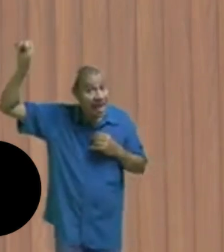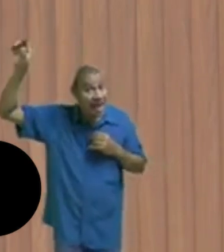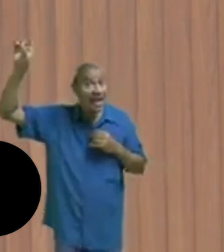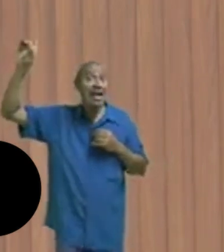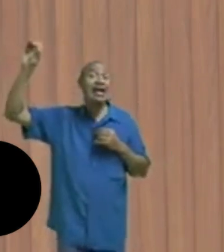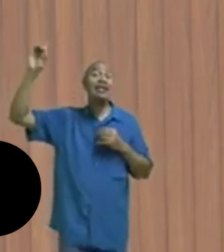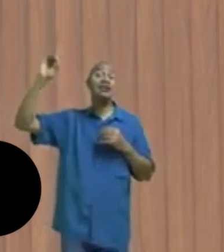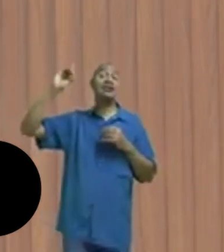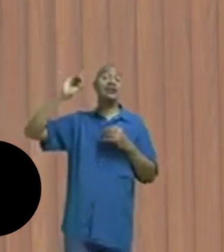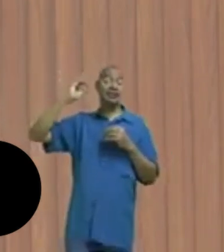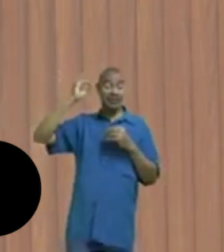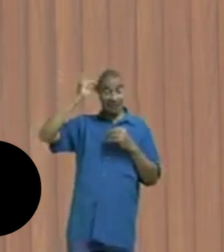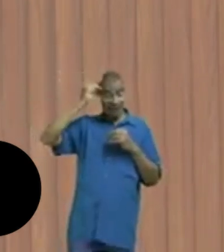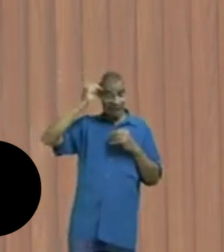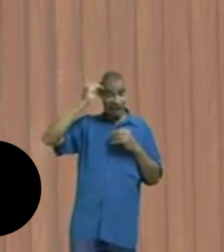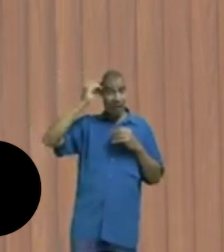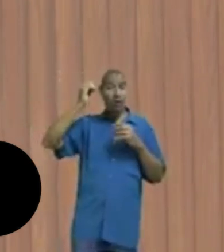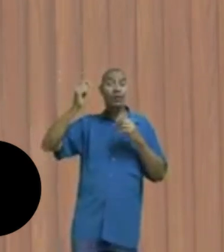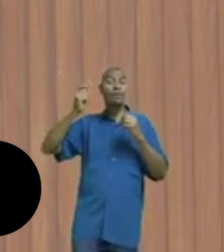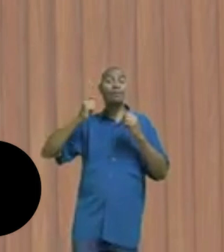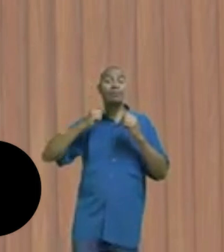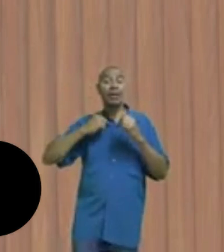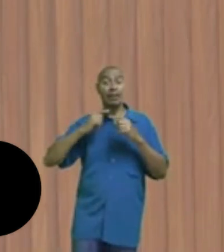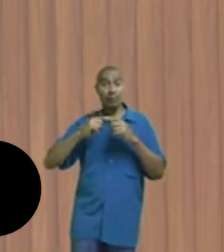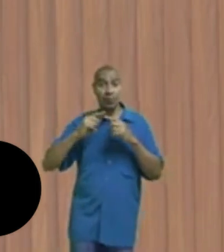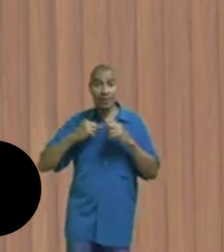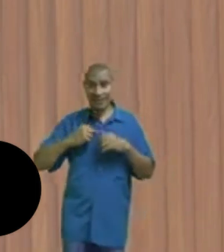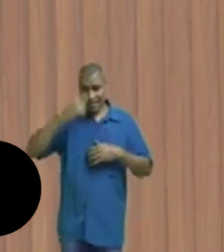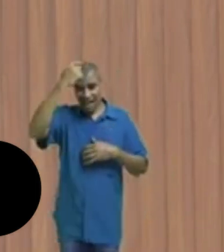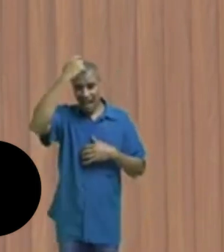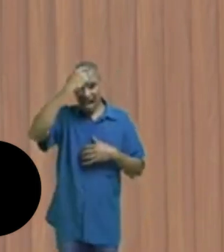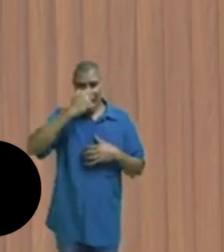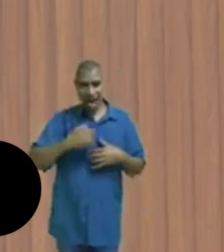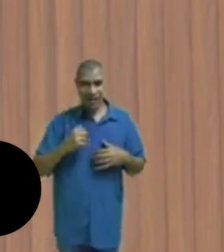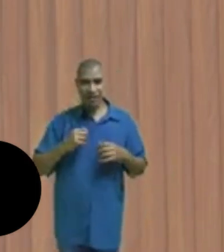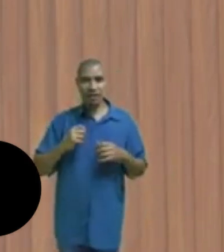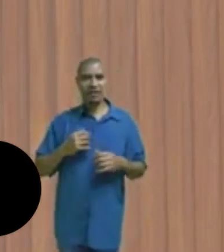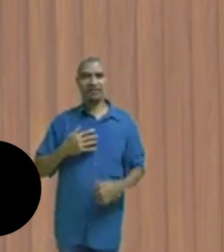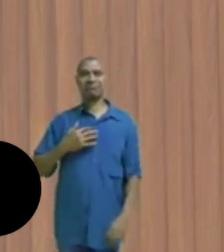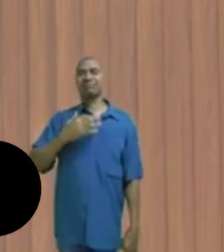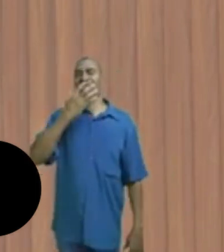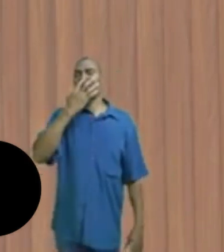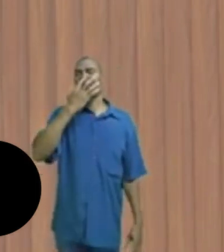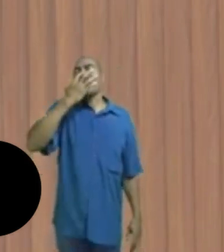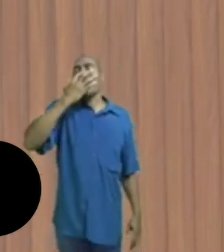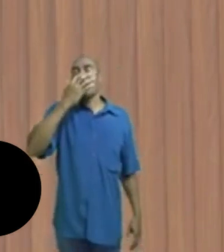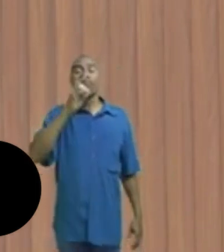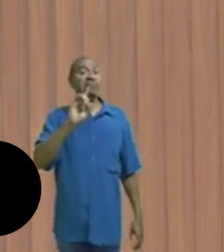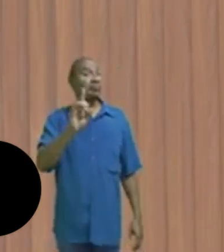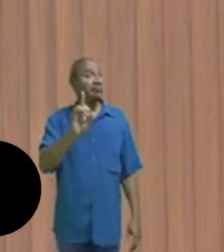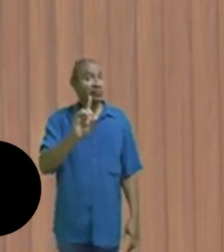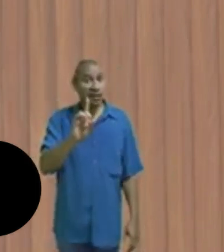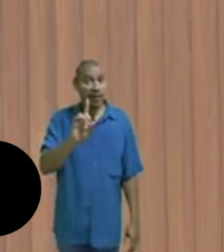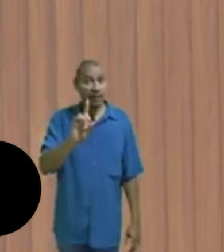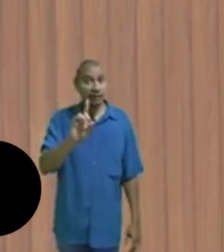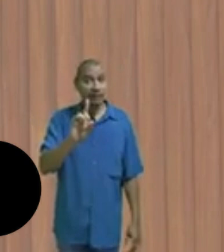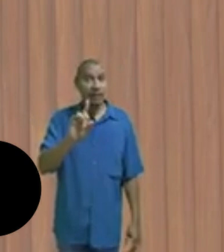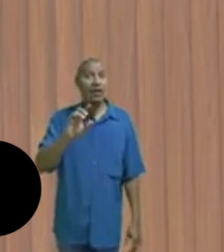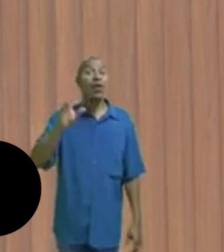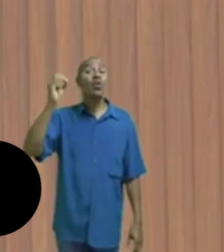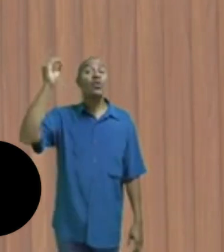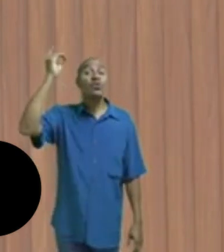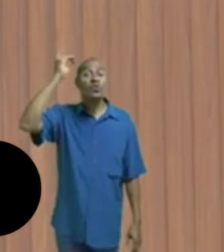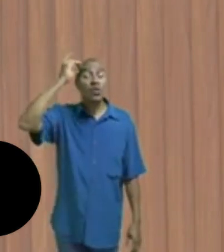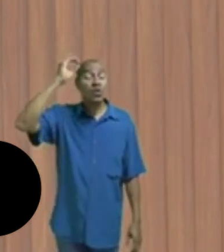Ninguém poderá dizer diante do Senhor que se arrependeu porque quis, porque entendeu, porque descobriu a